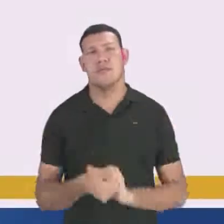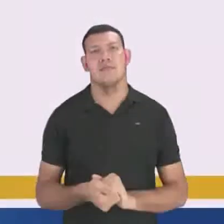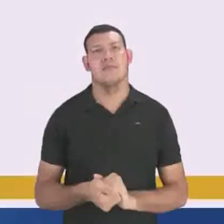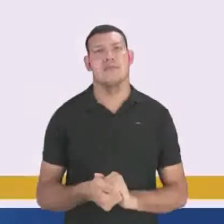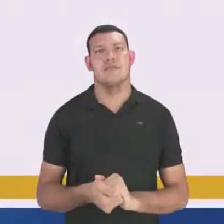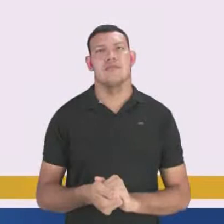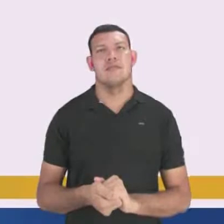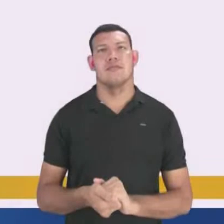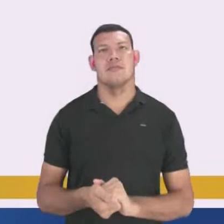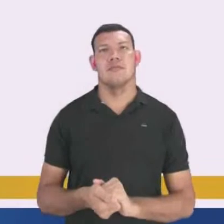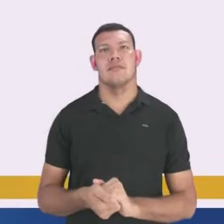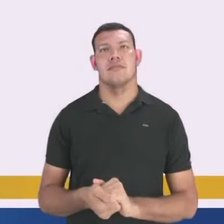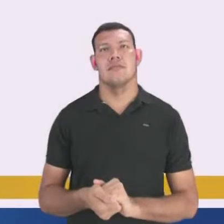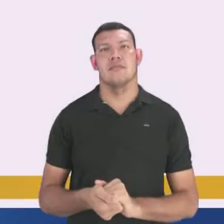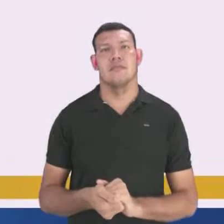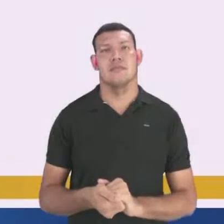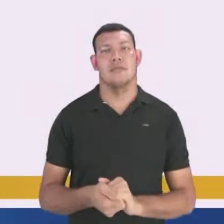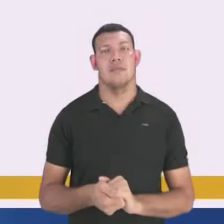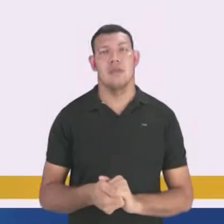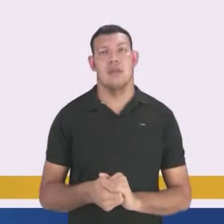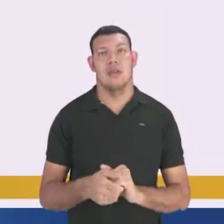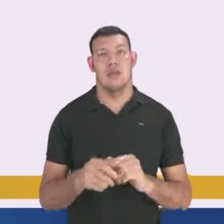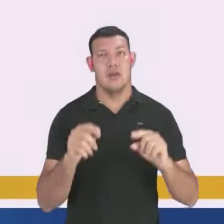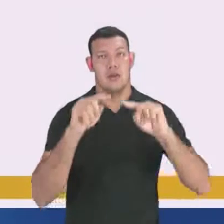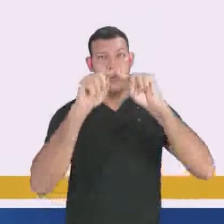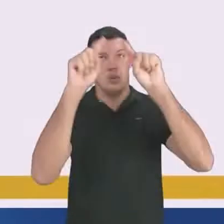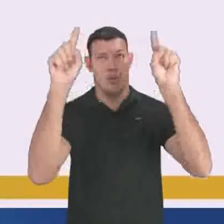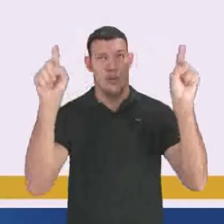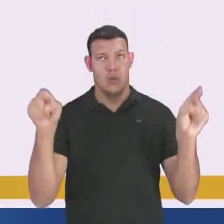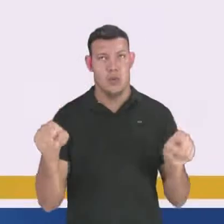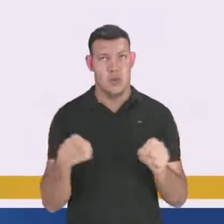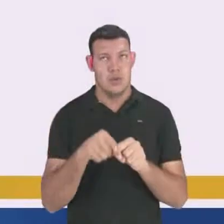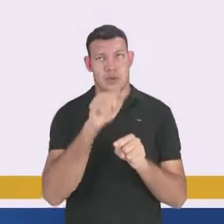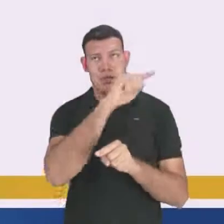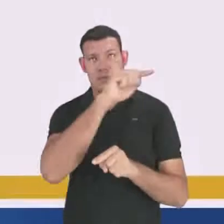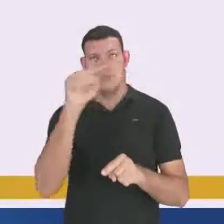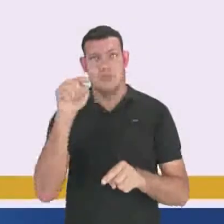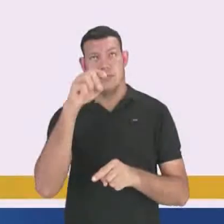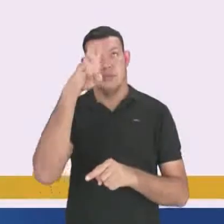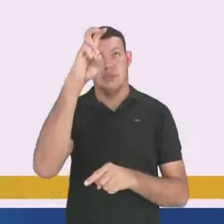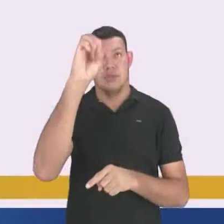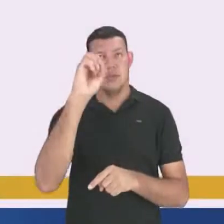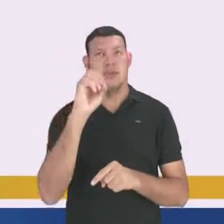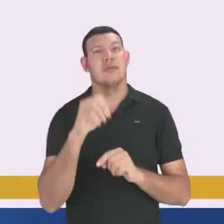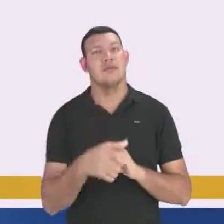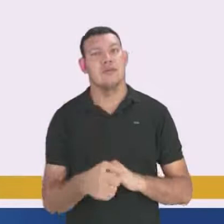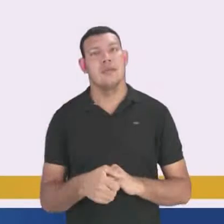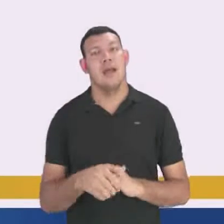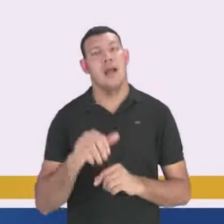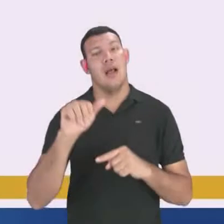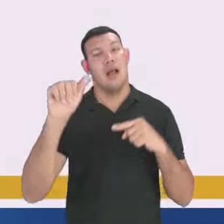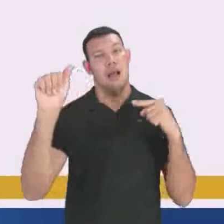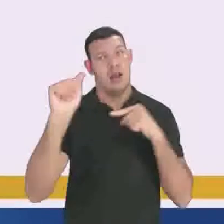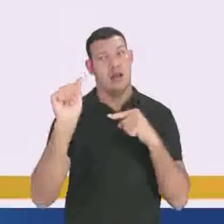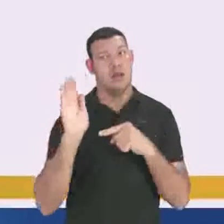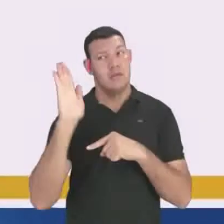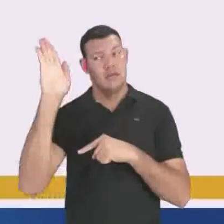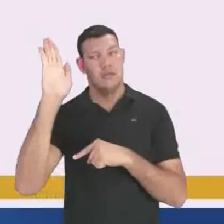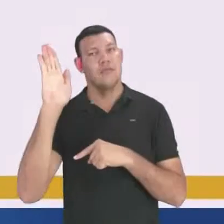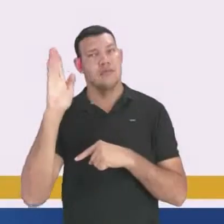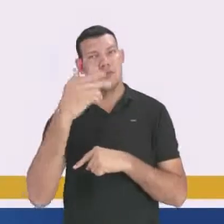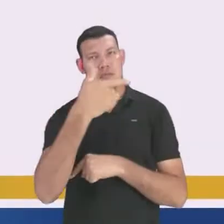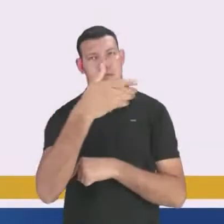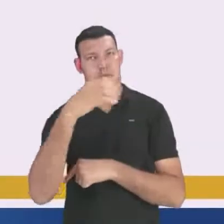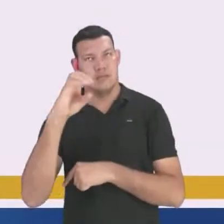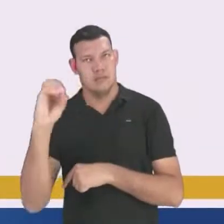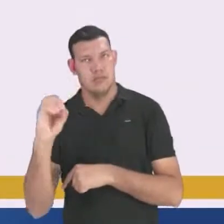aos votos para o candidato A. Intuitivamente, concluímos que A recebeu 200 votos, certo? Já que 400 pessoas